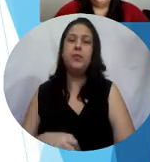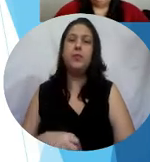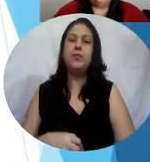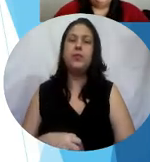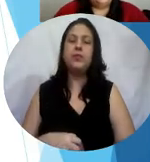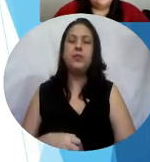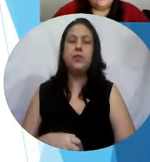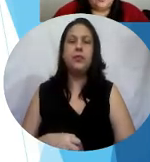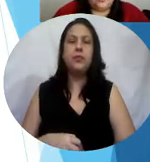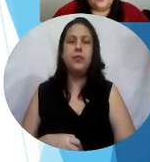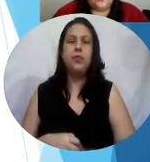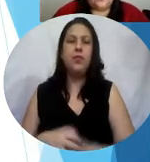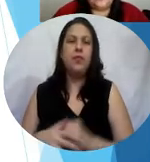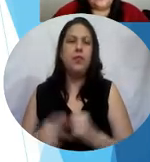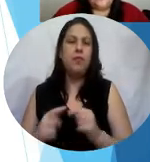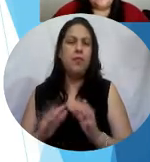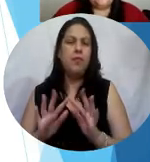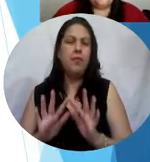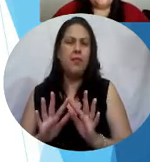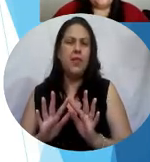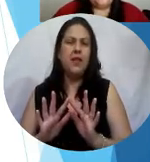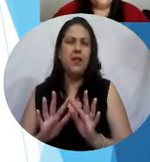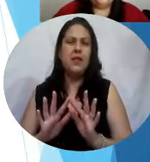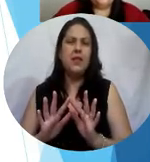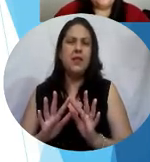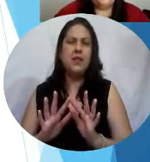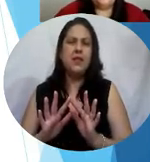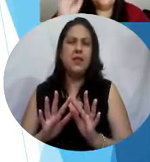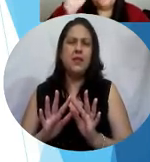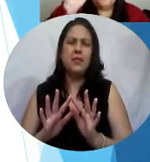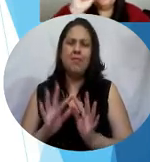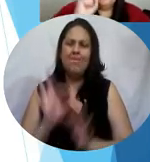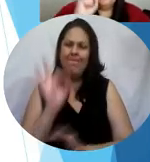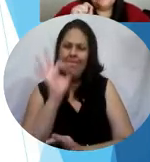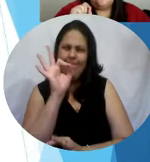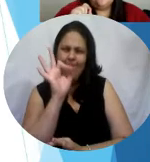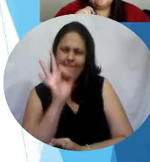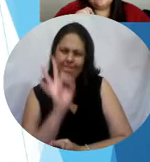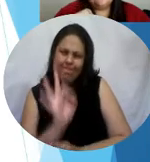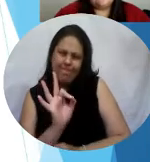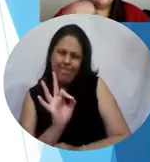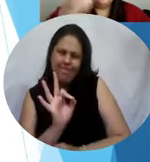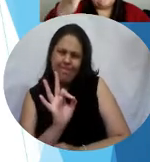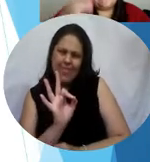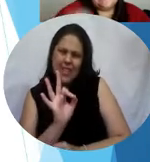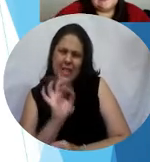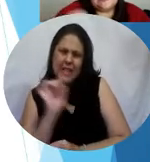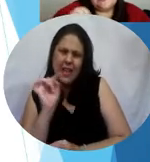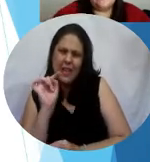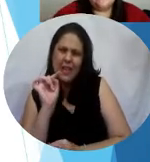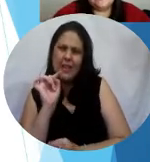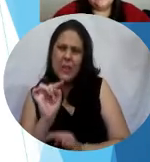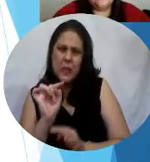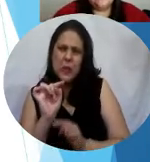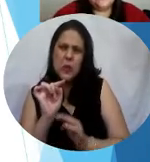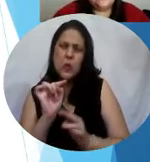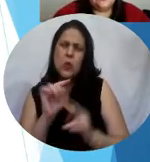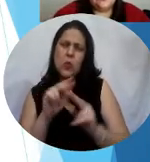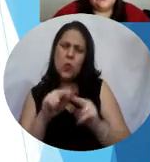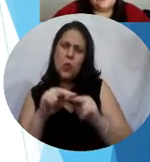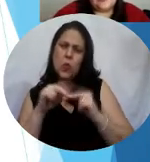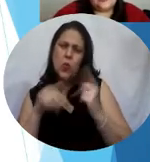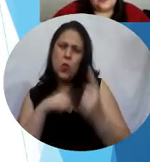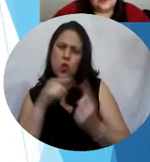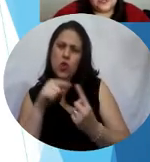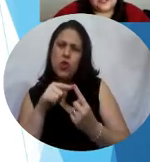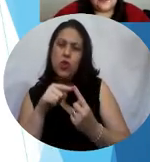importante nesse diagnóstico, né? Mas nós ainda não temos um ponto específico que a gente fale. Essa é a causa do transtorno